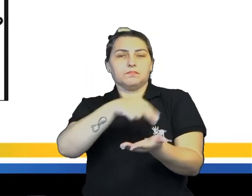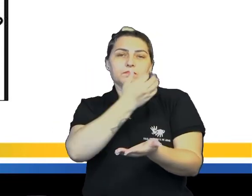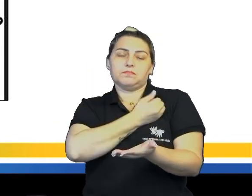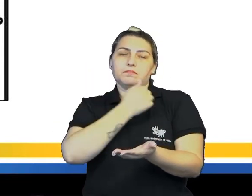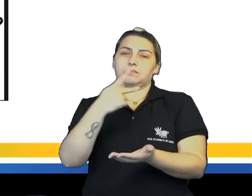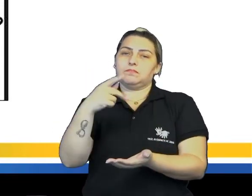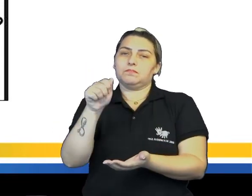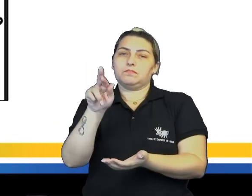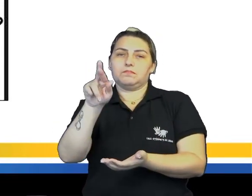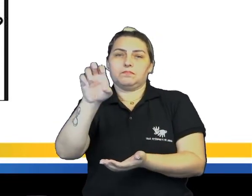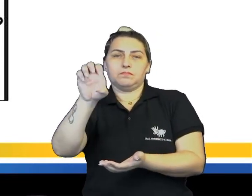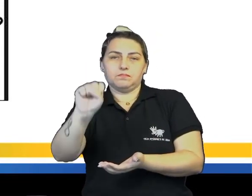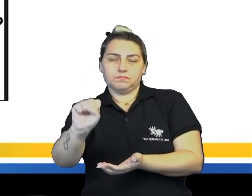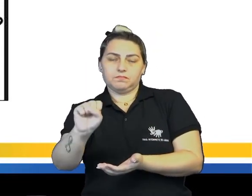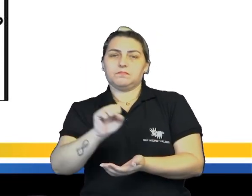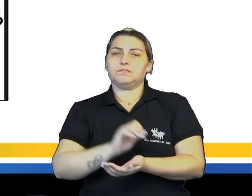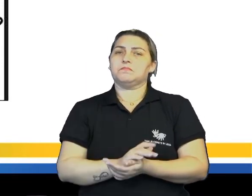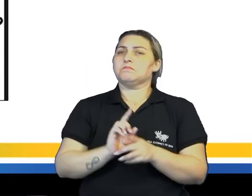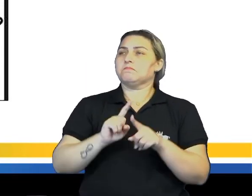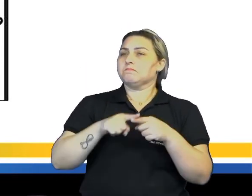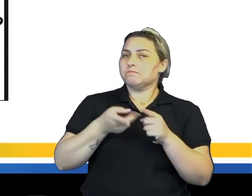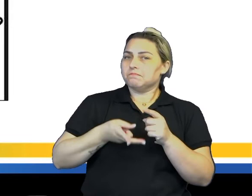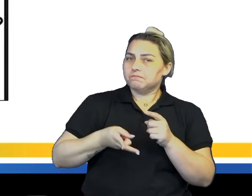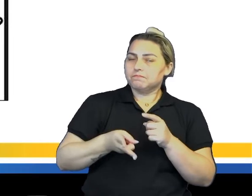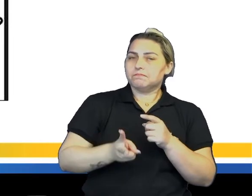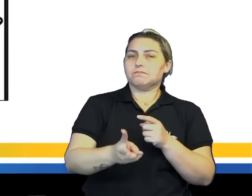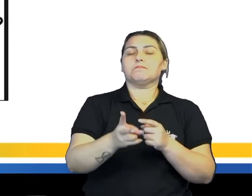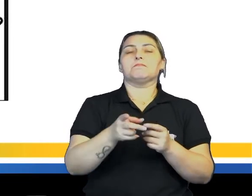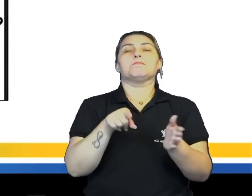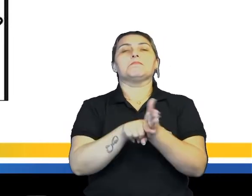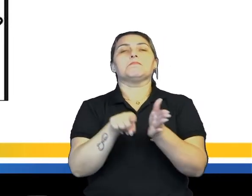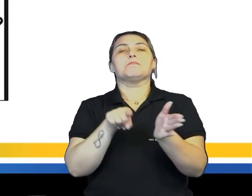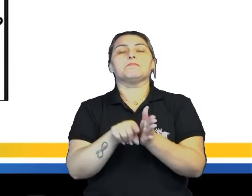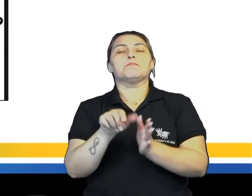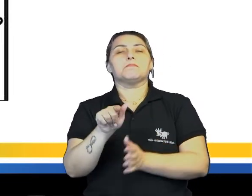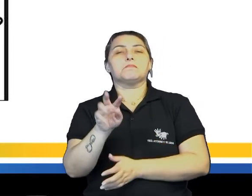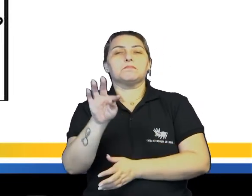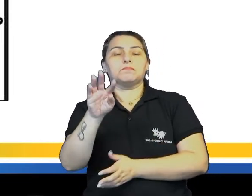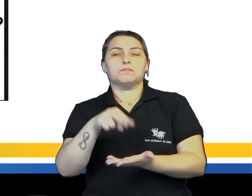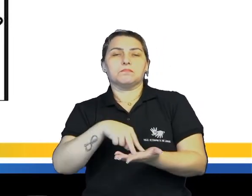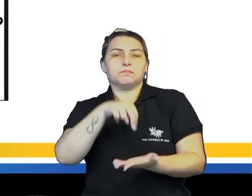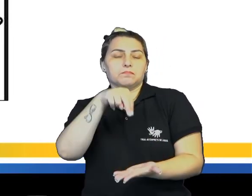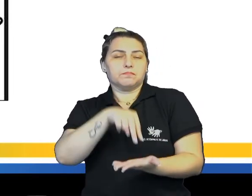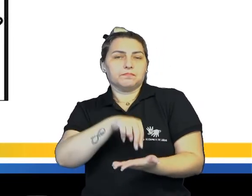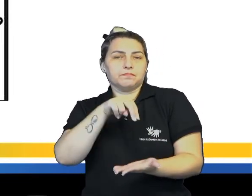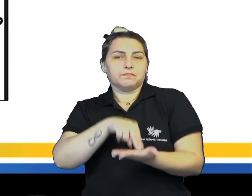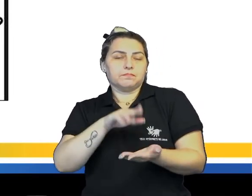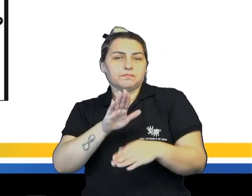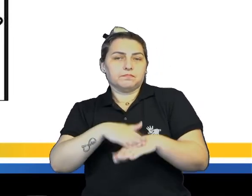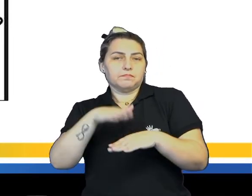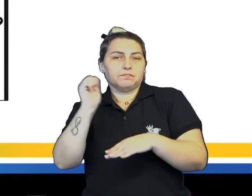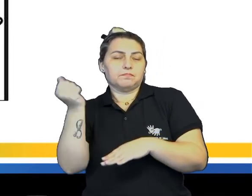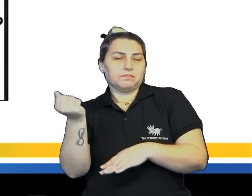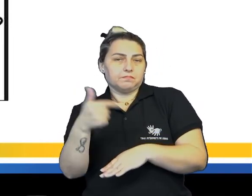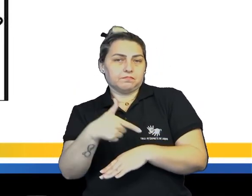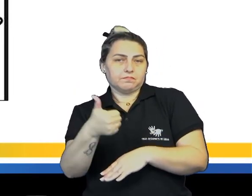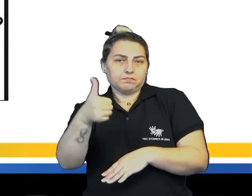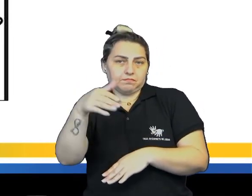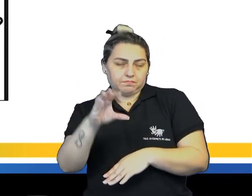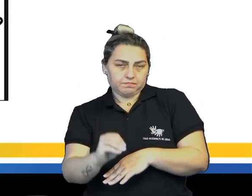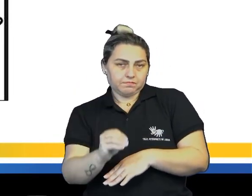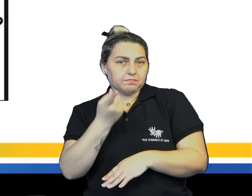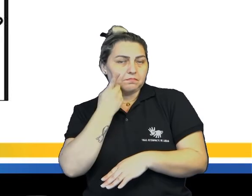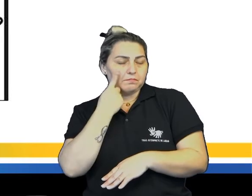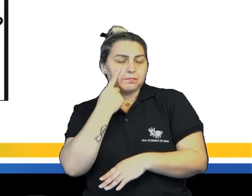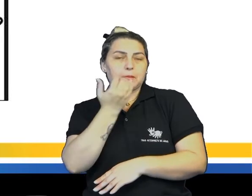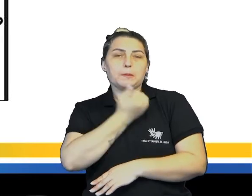numerais pares. Mas vamos prosseguir nas afirmações. Guto pulou nos números maiores que 10. Olha só